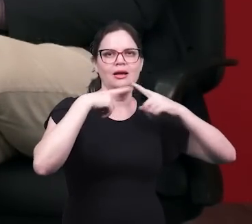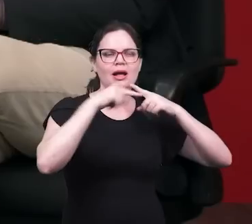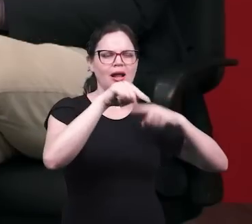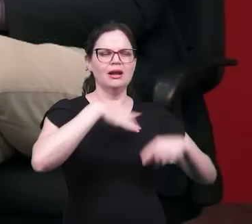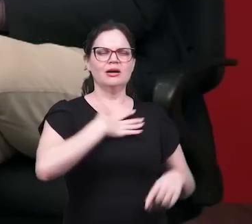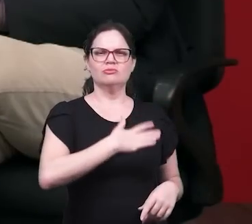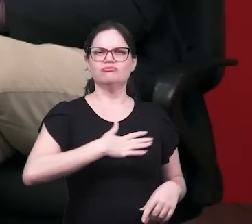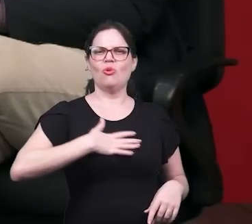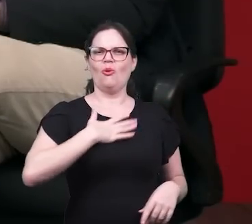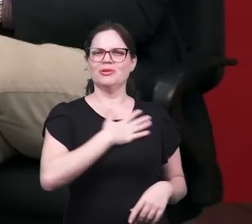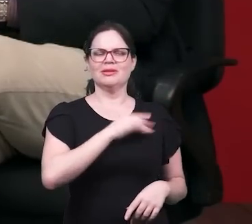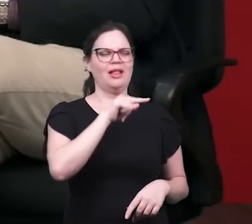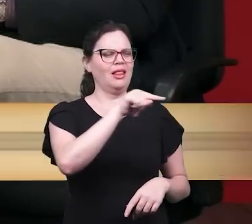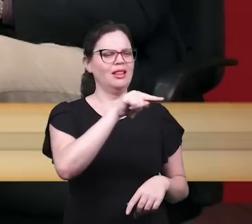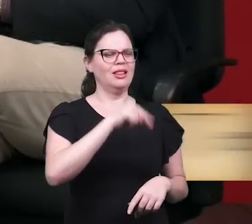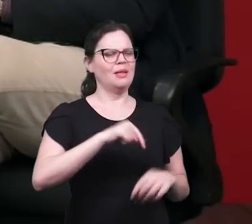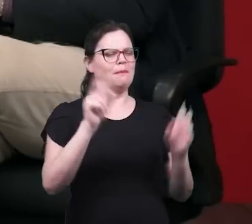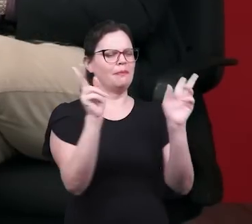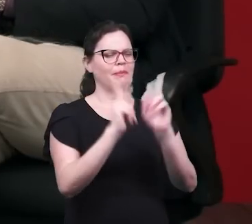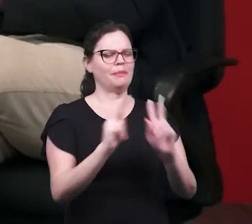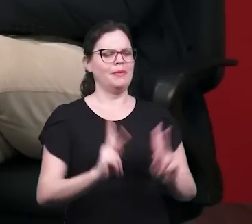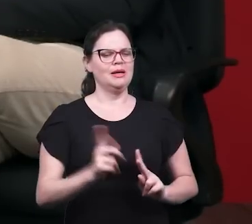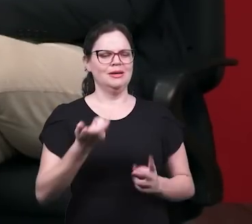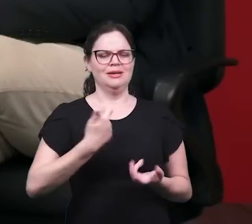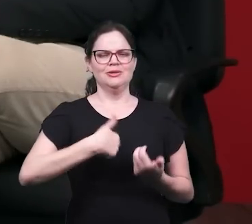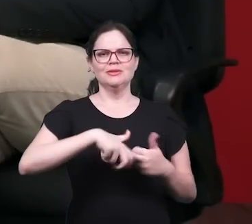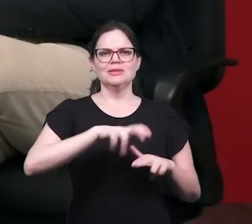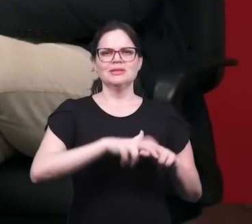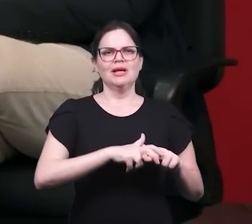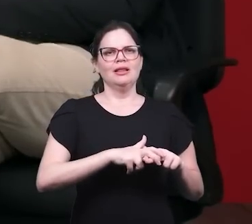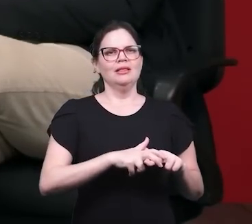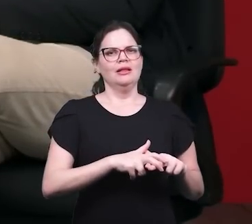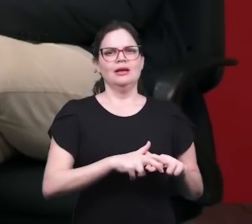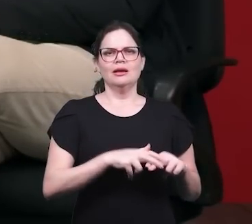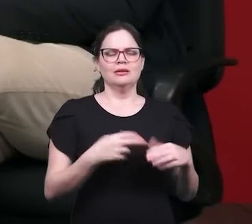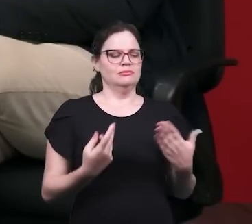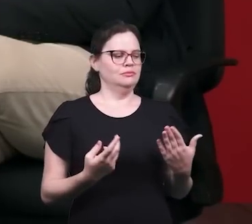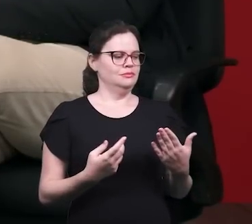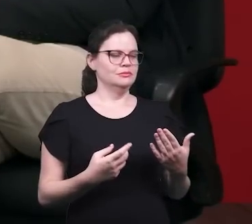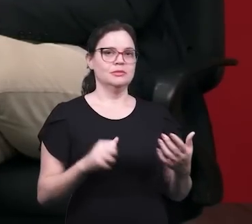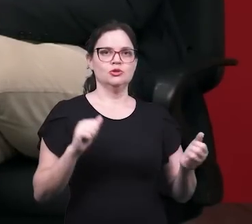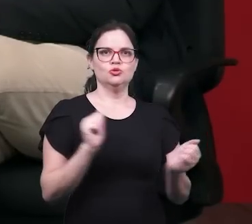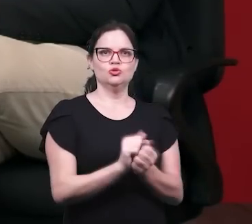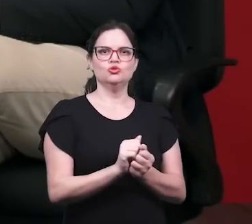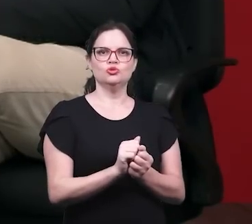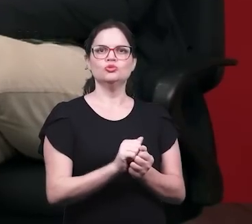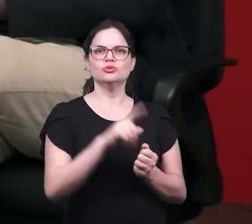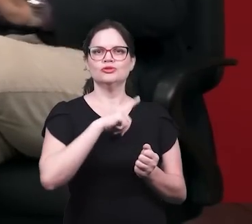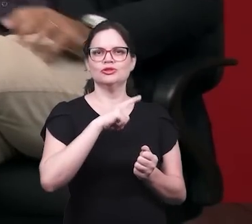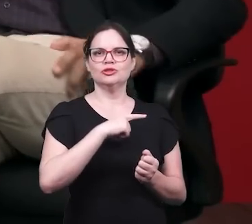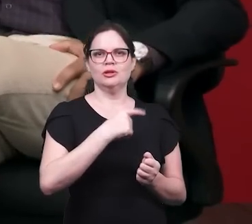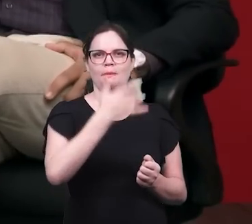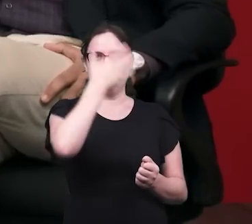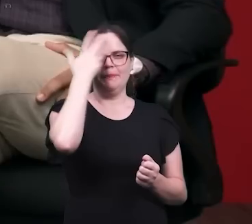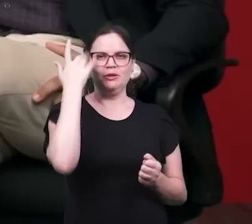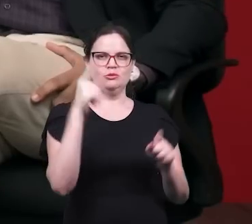naquele lugar, e nós sentamos. E eu sentei assim, sentou uma caravana